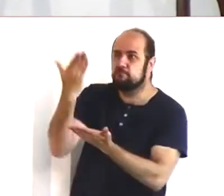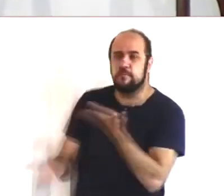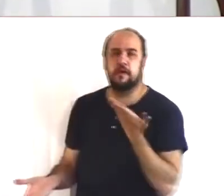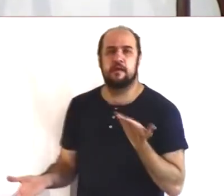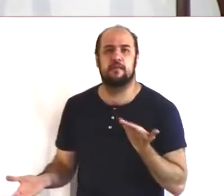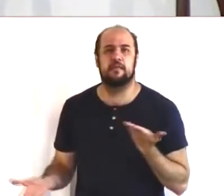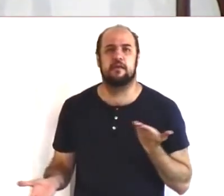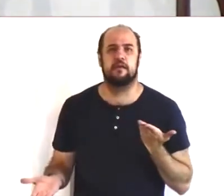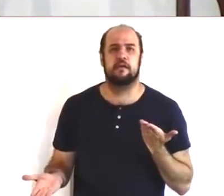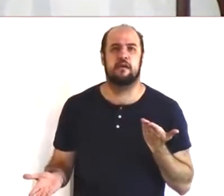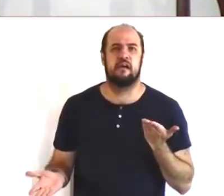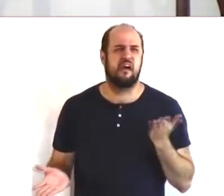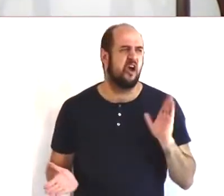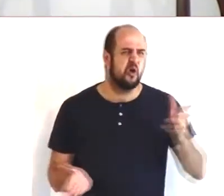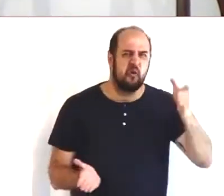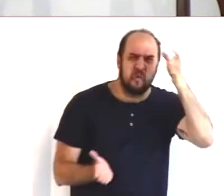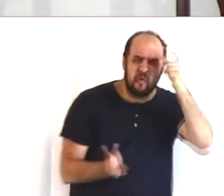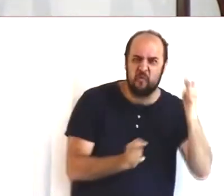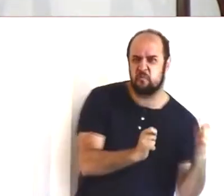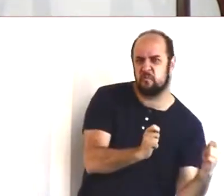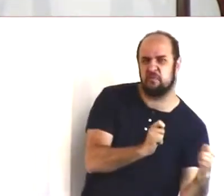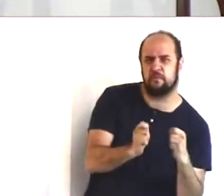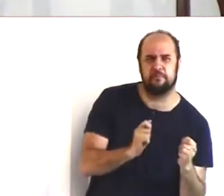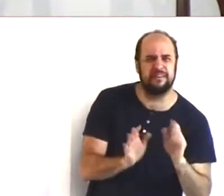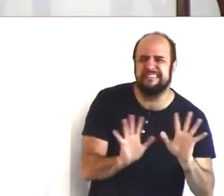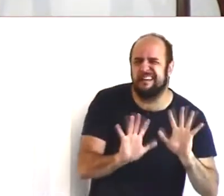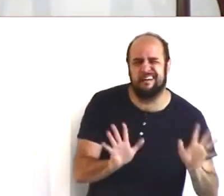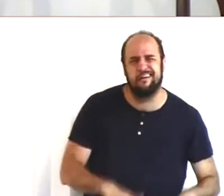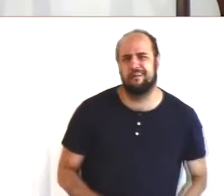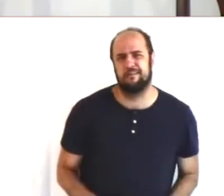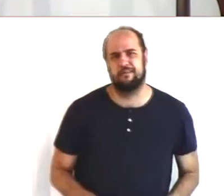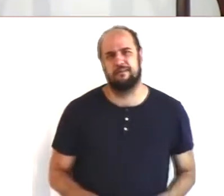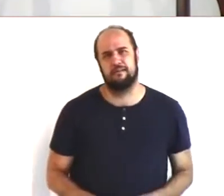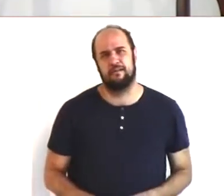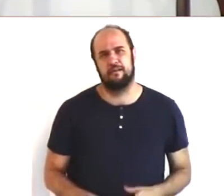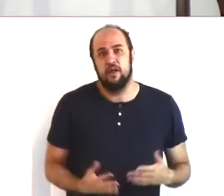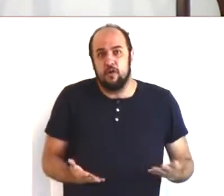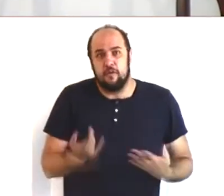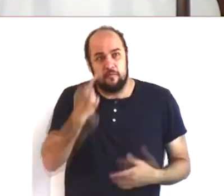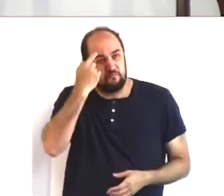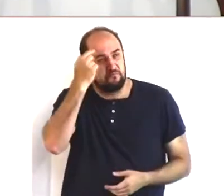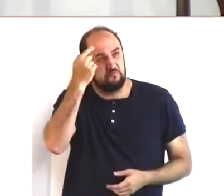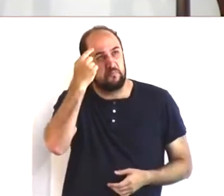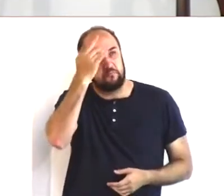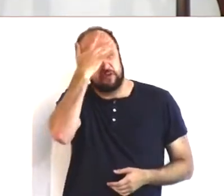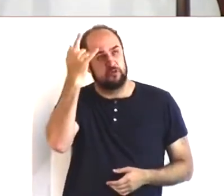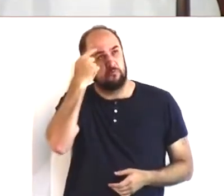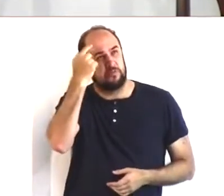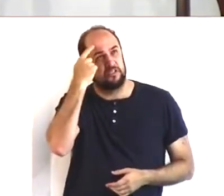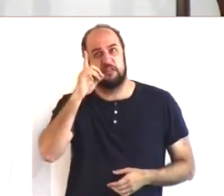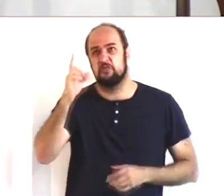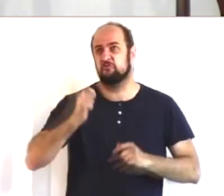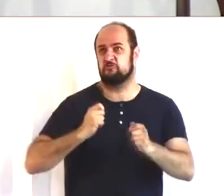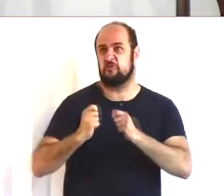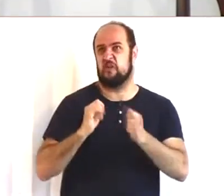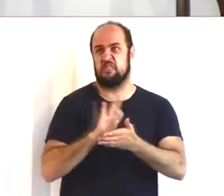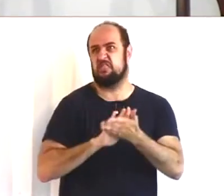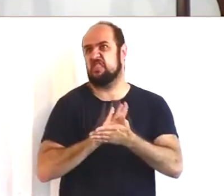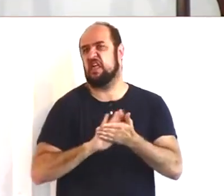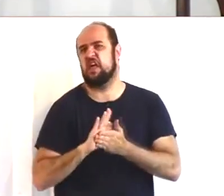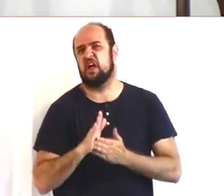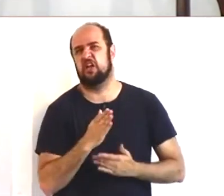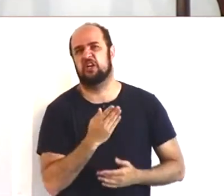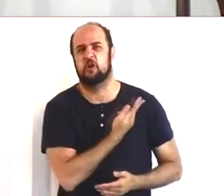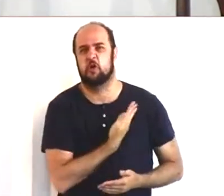de governar a sua criação. Sabe por que boa parte das pessoas acham que Deus não está governando agora